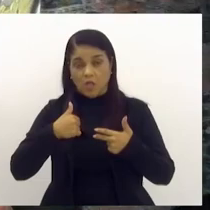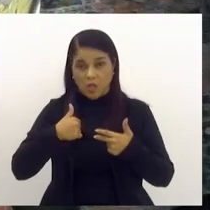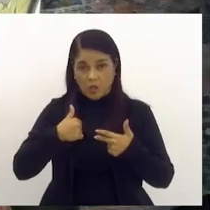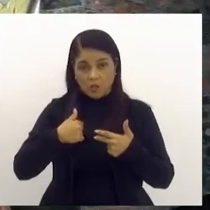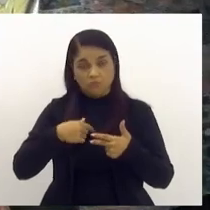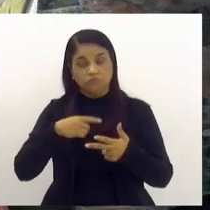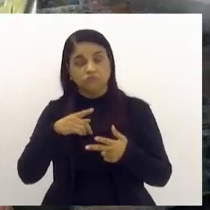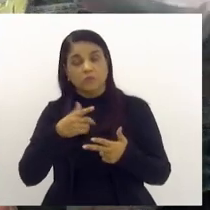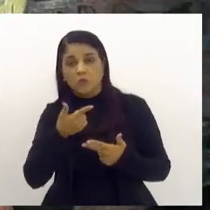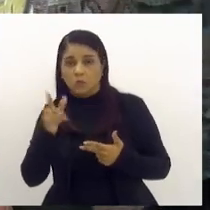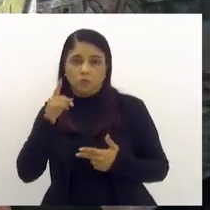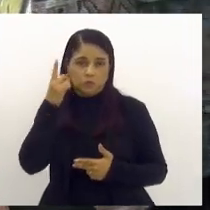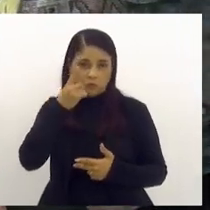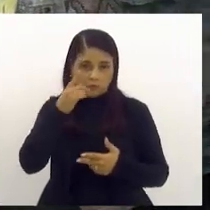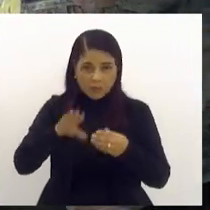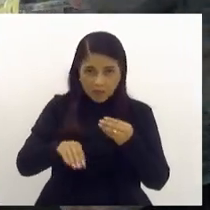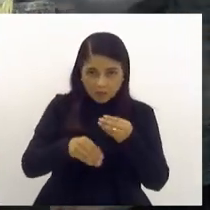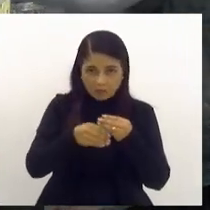outros deputados.